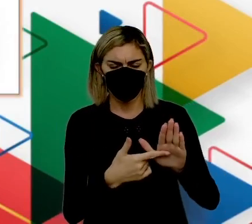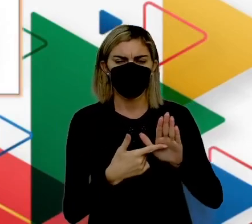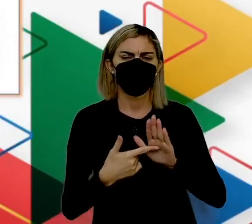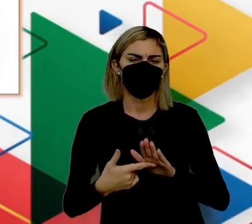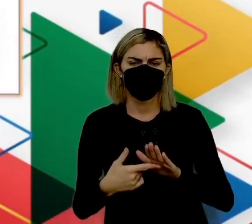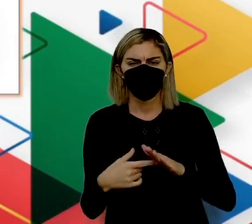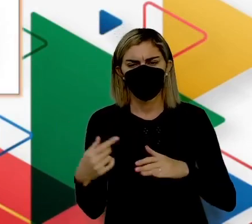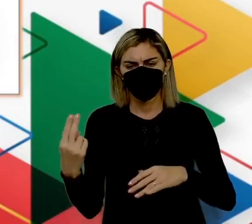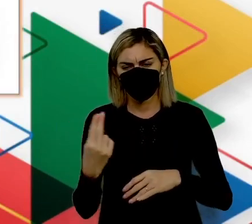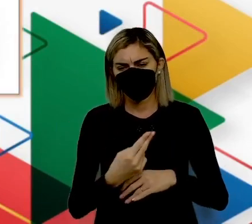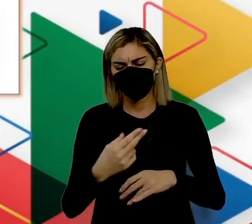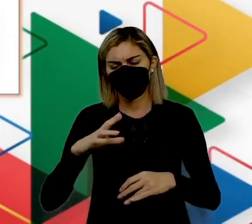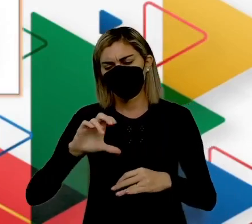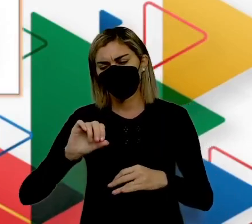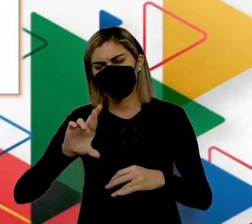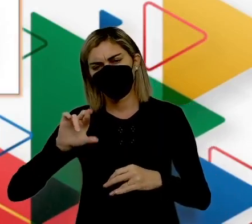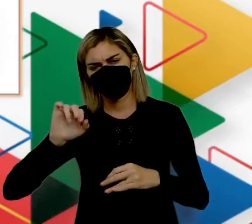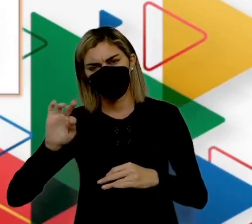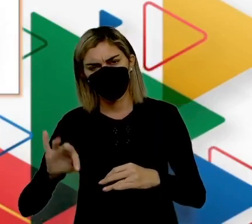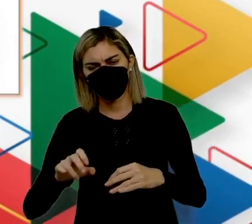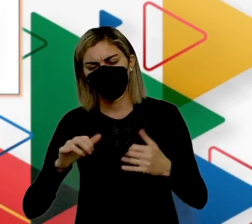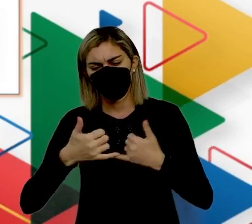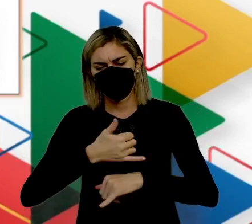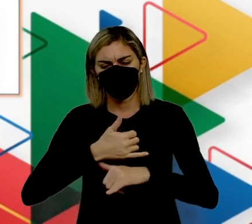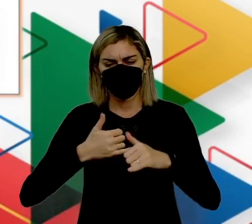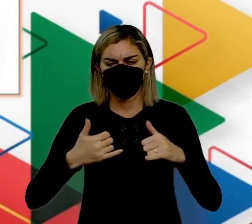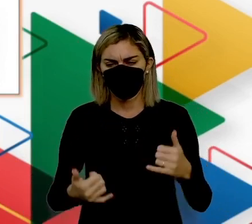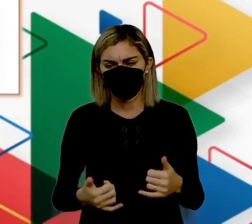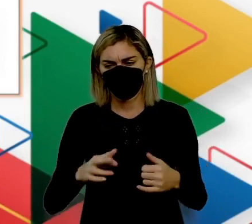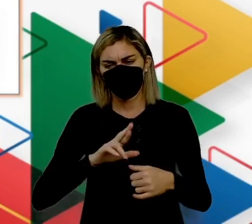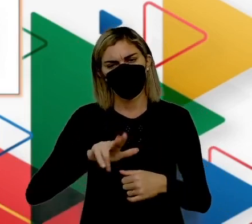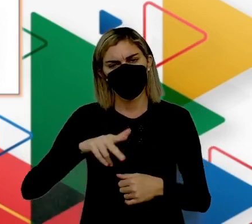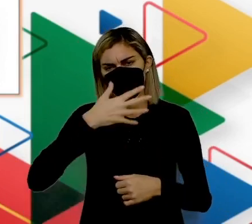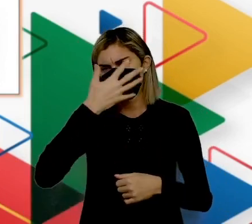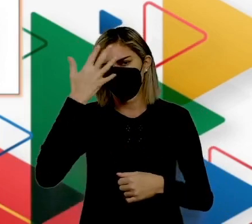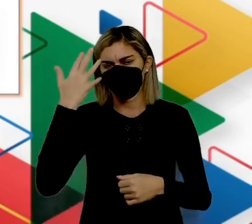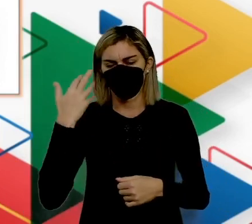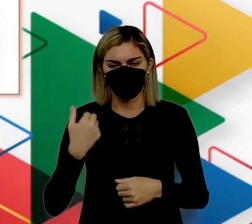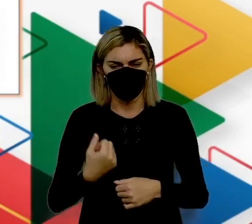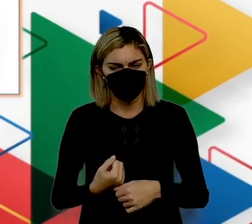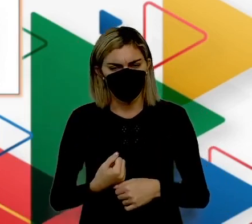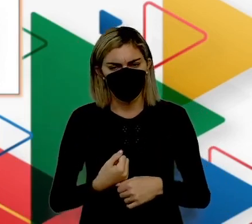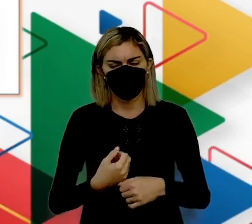chamamos de corrente elétrica. Não esqueça, don't forget,